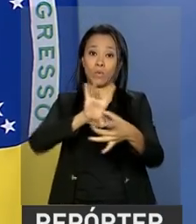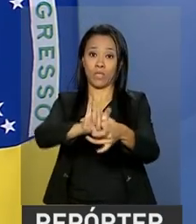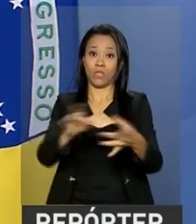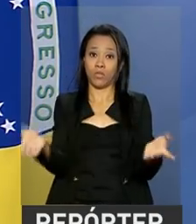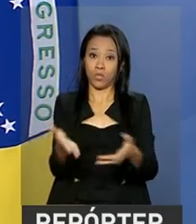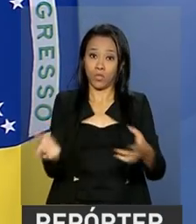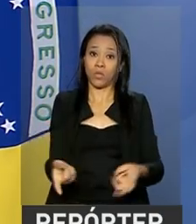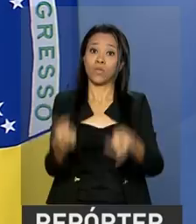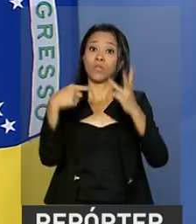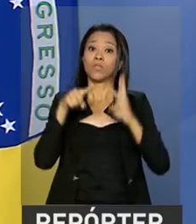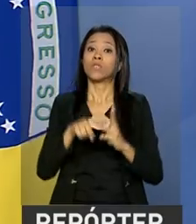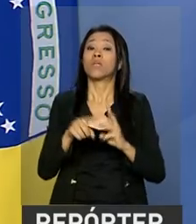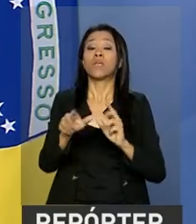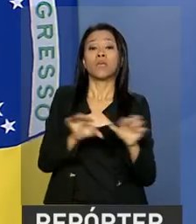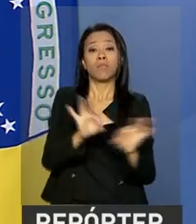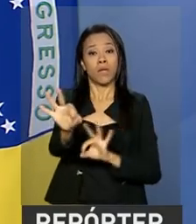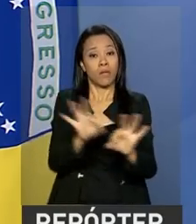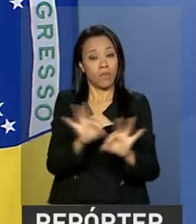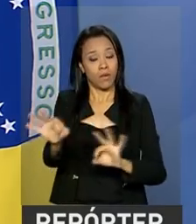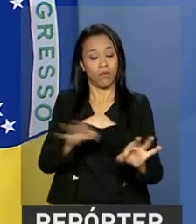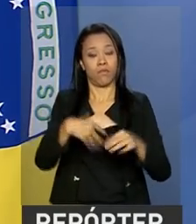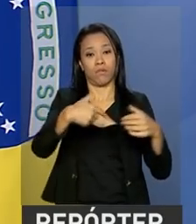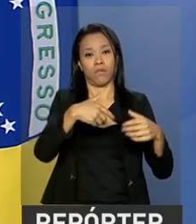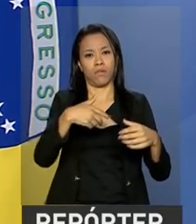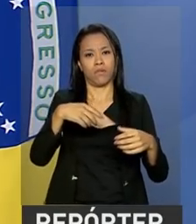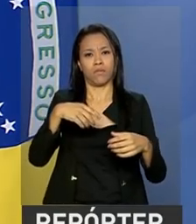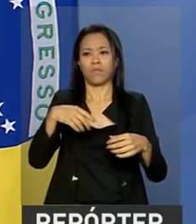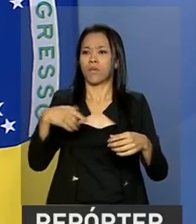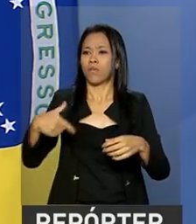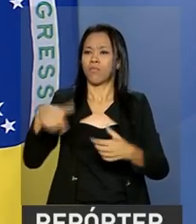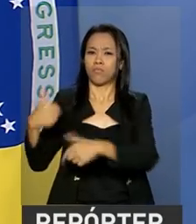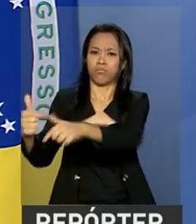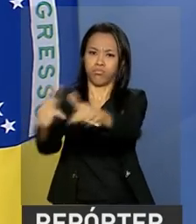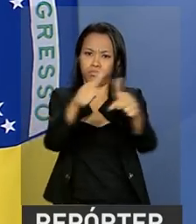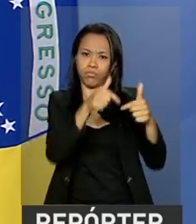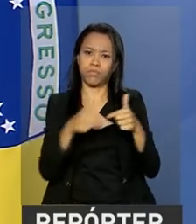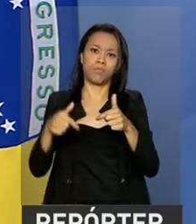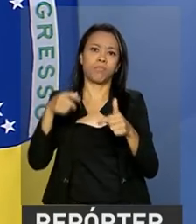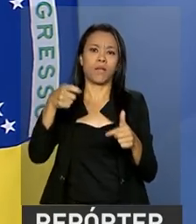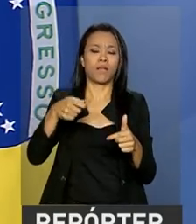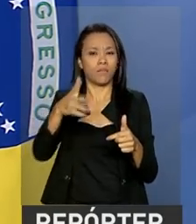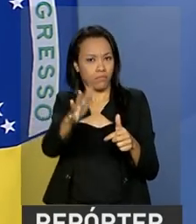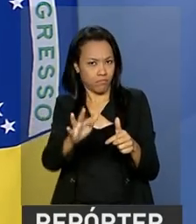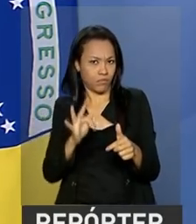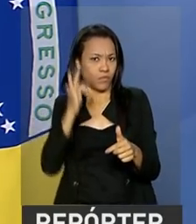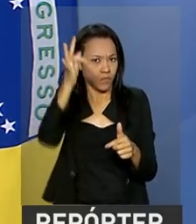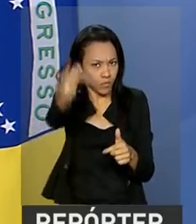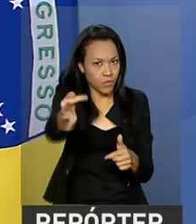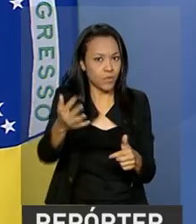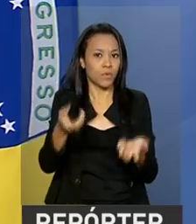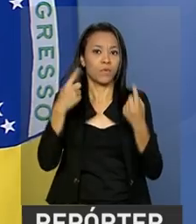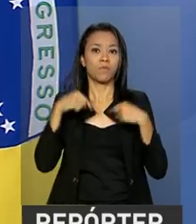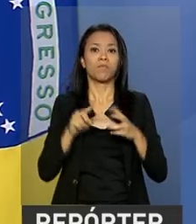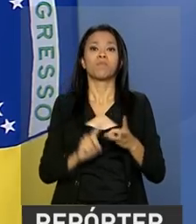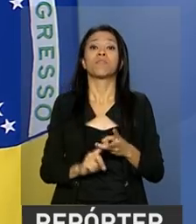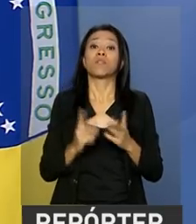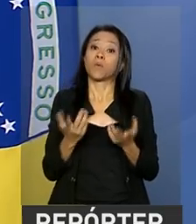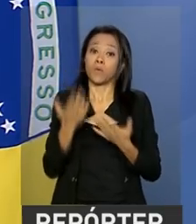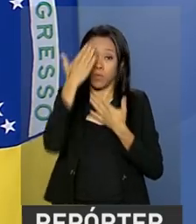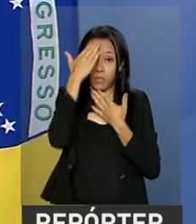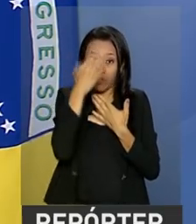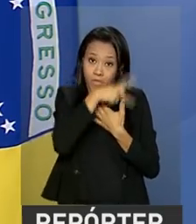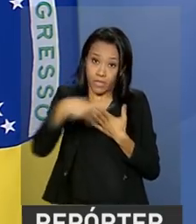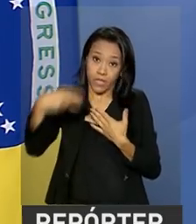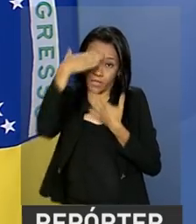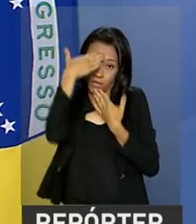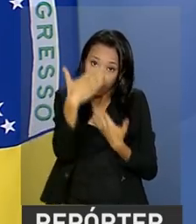nosso mercado de trabalho exigências do futuro presidente michel temer agradece